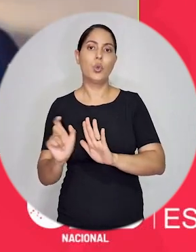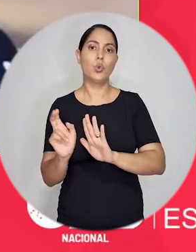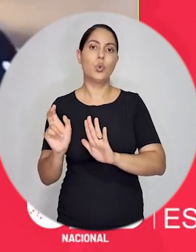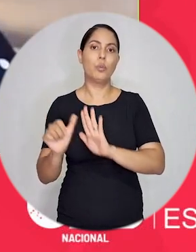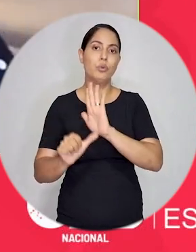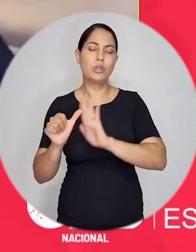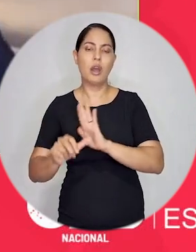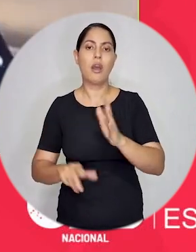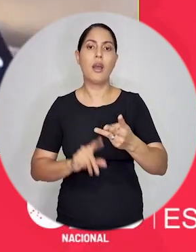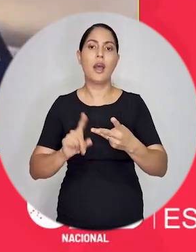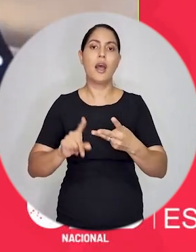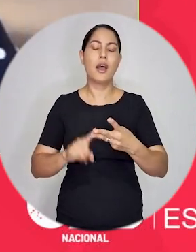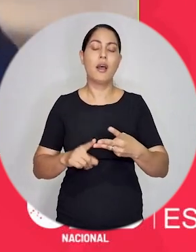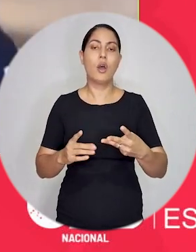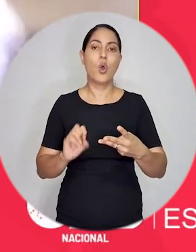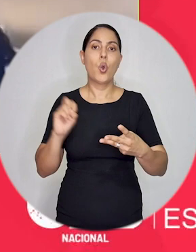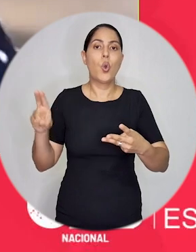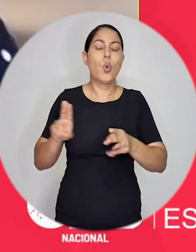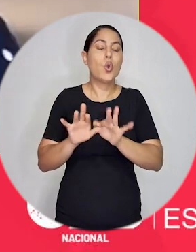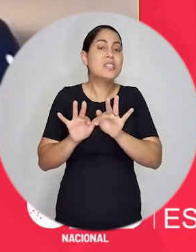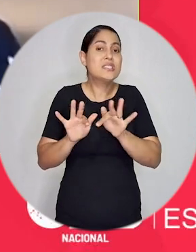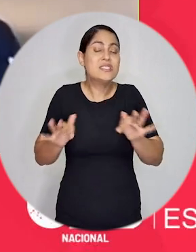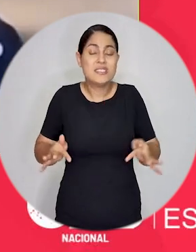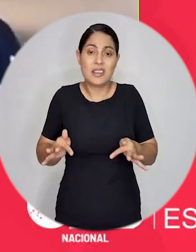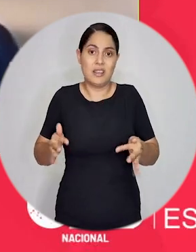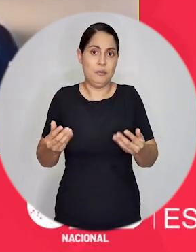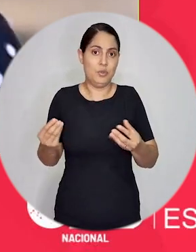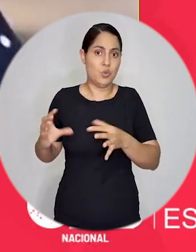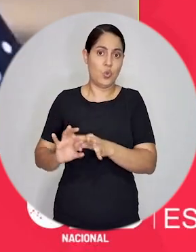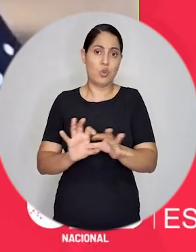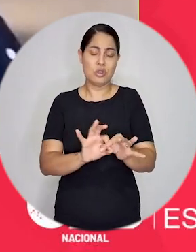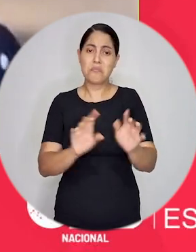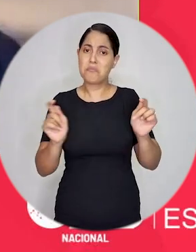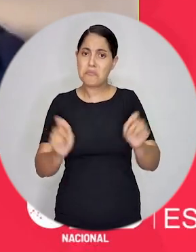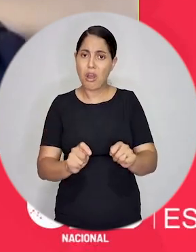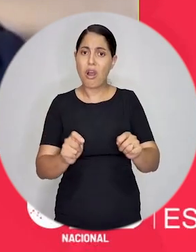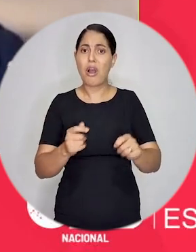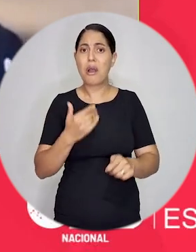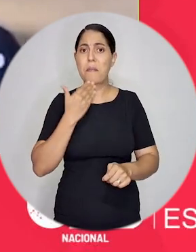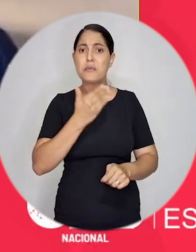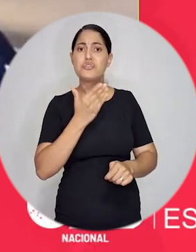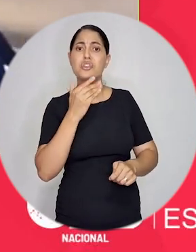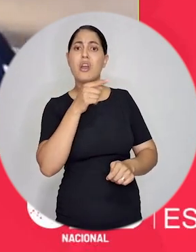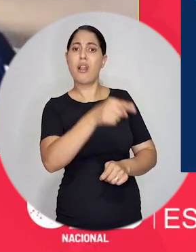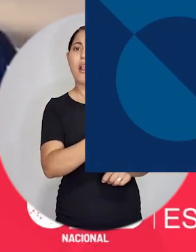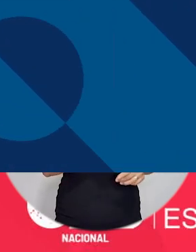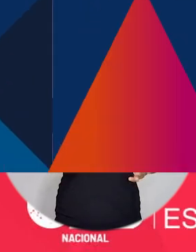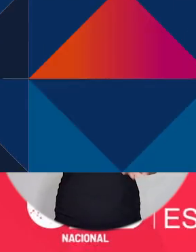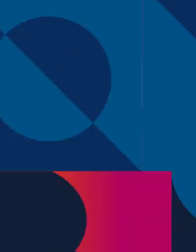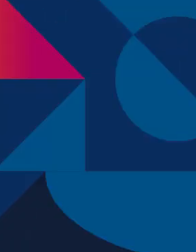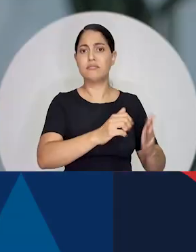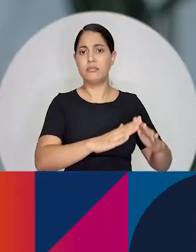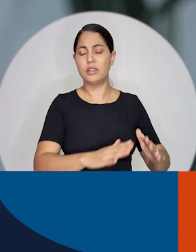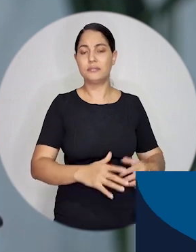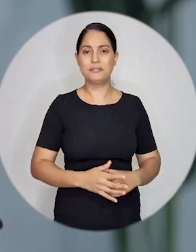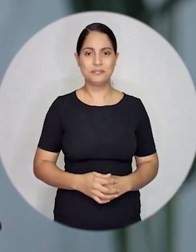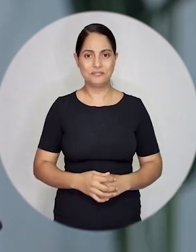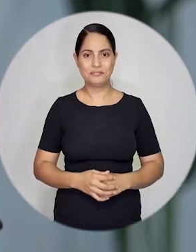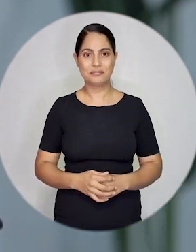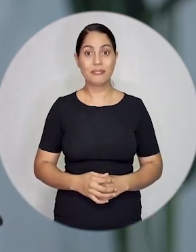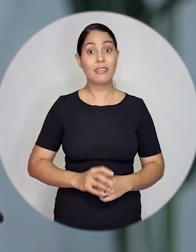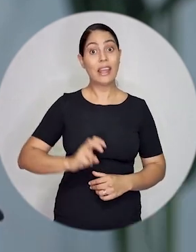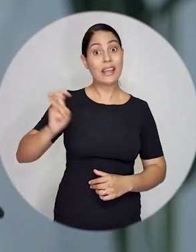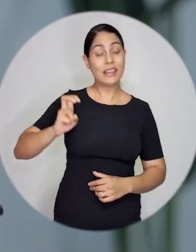muitas vezes as pessoas entram na justiça somente para fazer uma retificação simples, que pode ser feita diretamente perante os cartórios. A